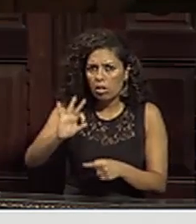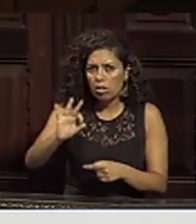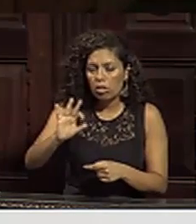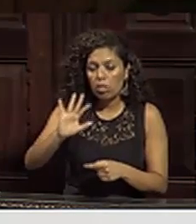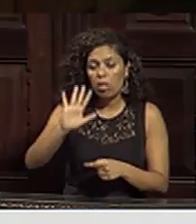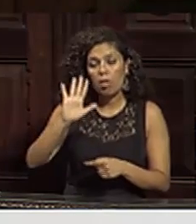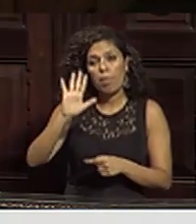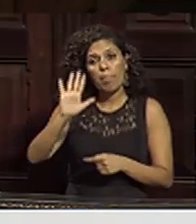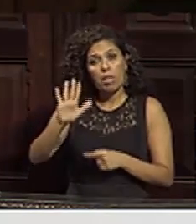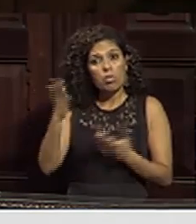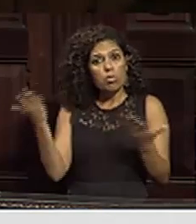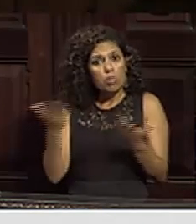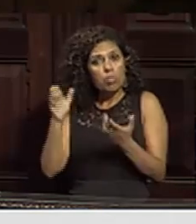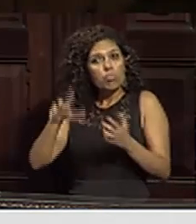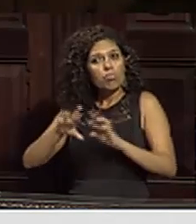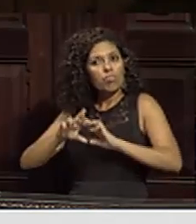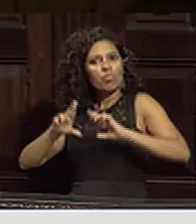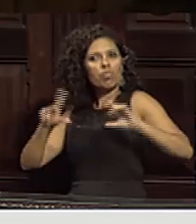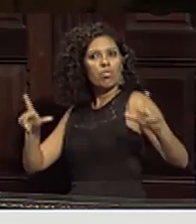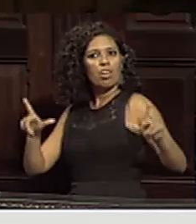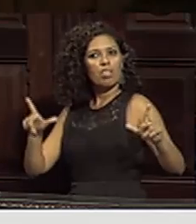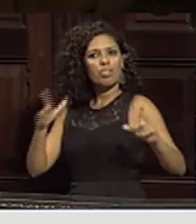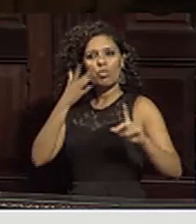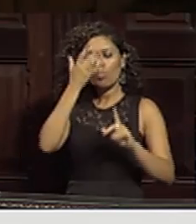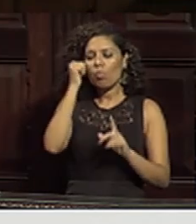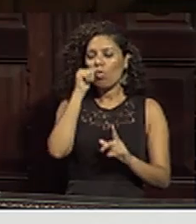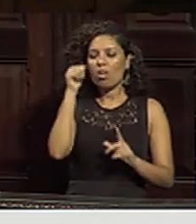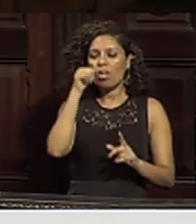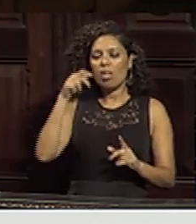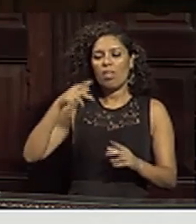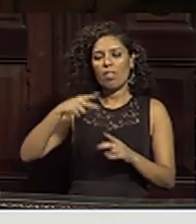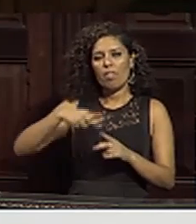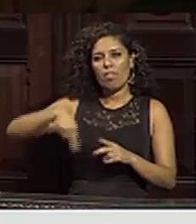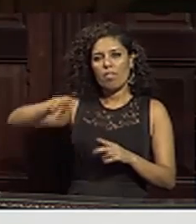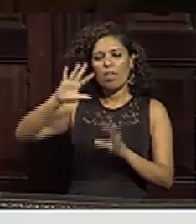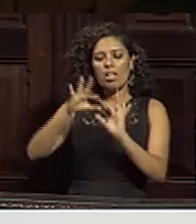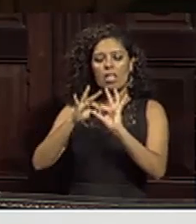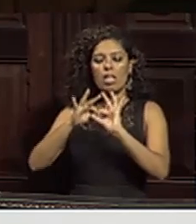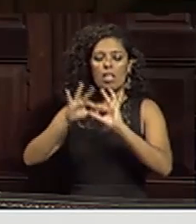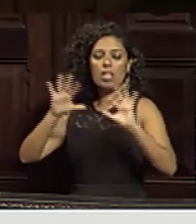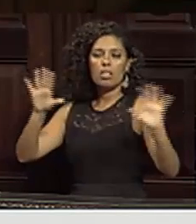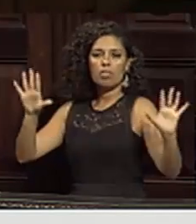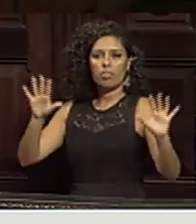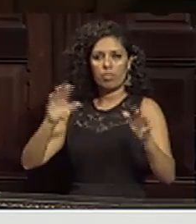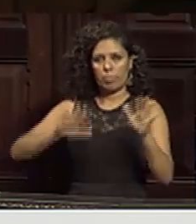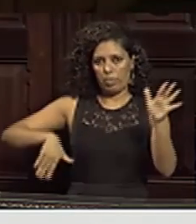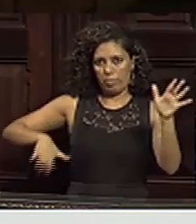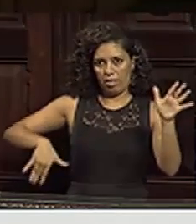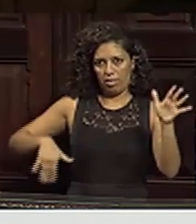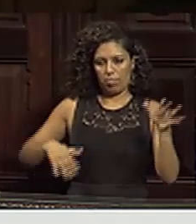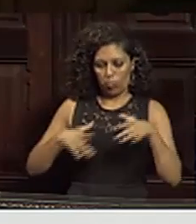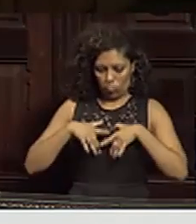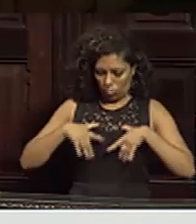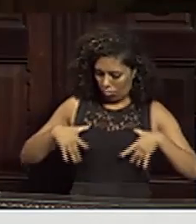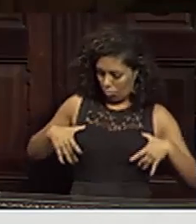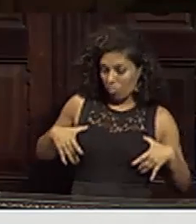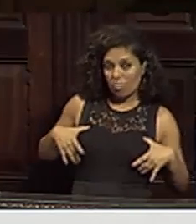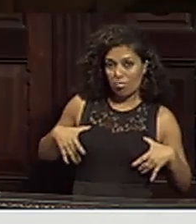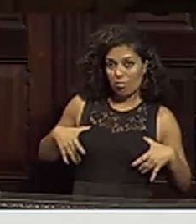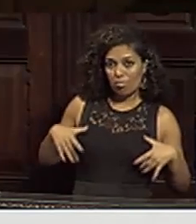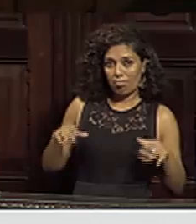é livre o traje de banho na praia. Até, diz ele, o uso